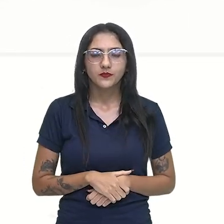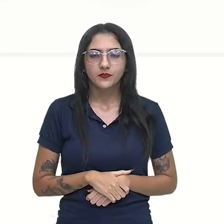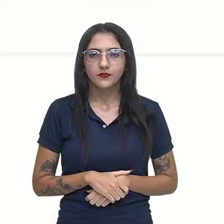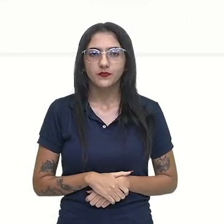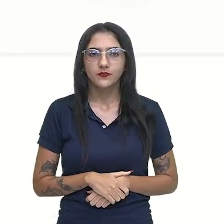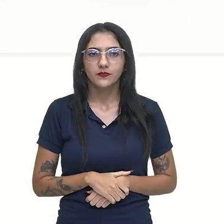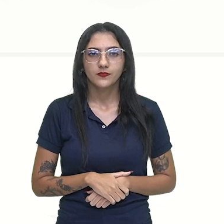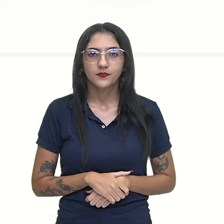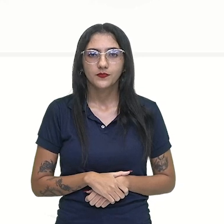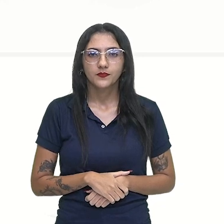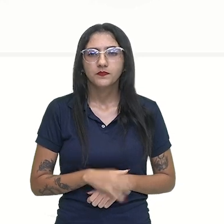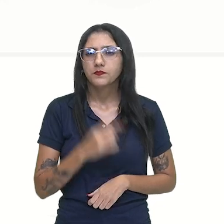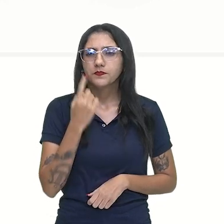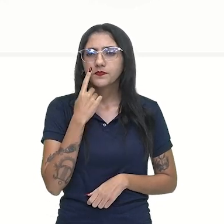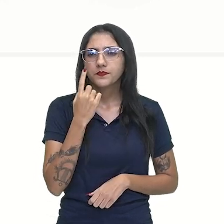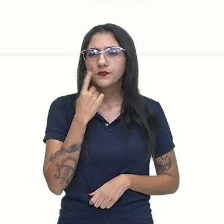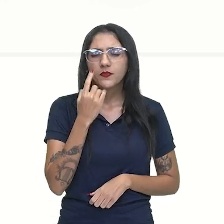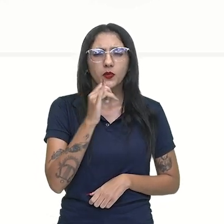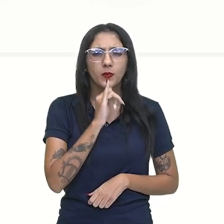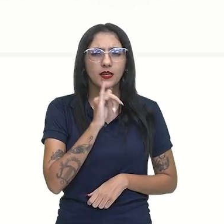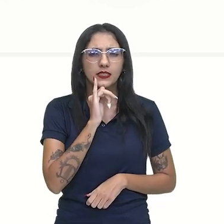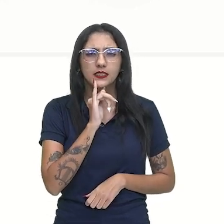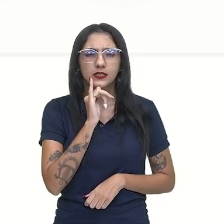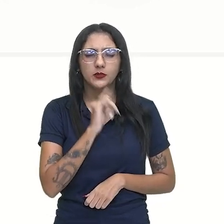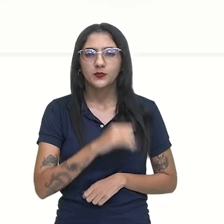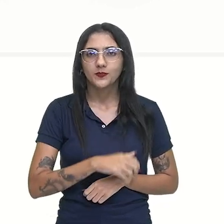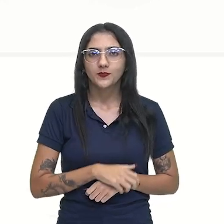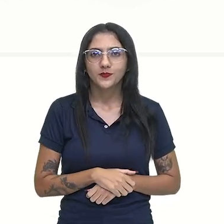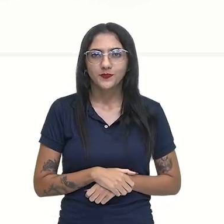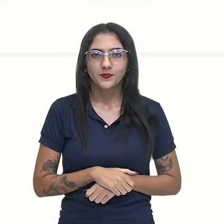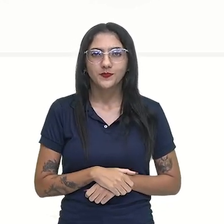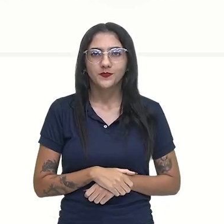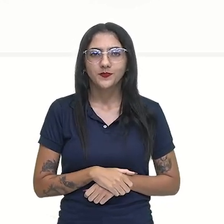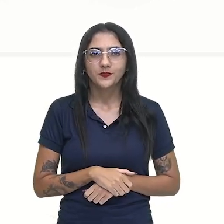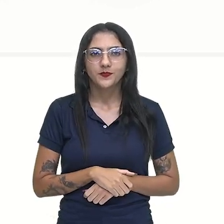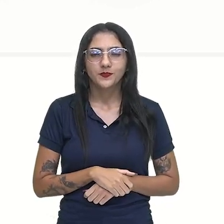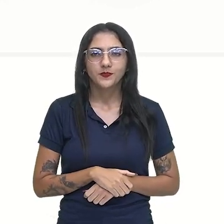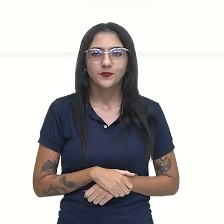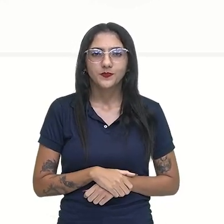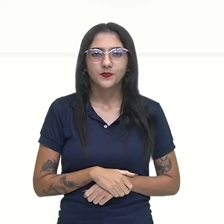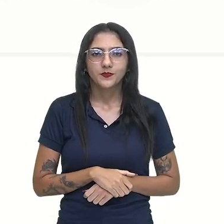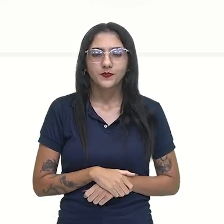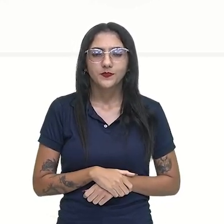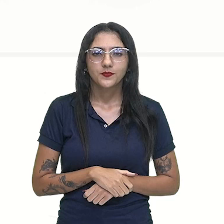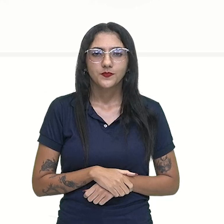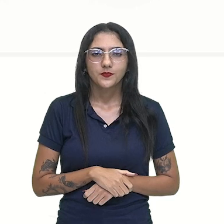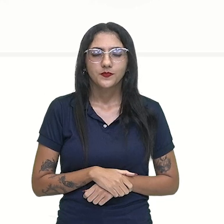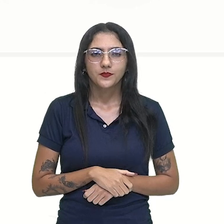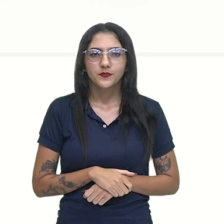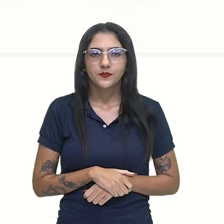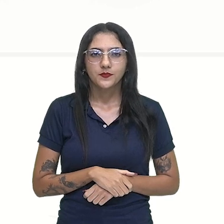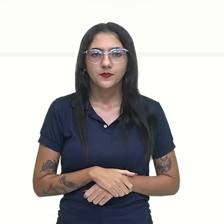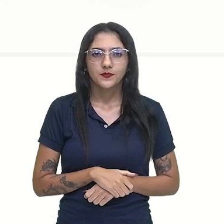Vamos colocar aqui um exemplo bem prático para você entender direitinho. Olha só, vamos dizer que eu tenho aqui